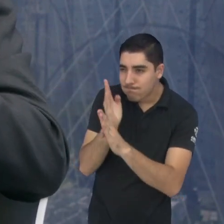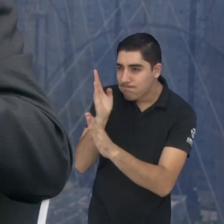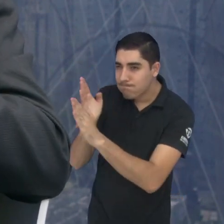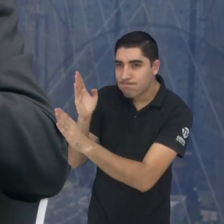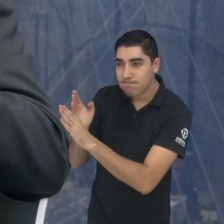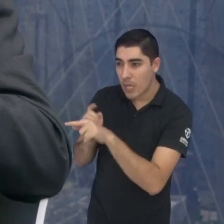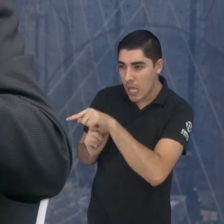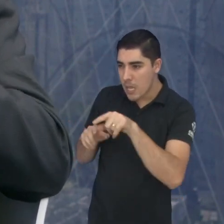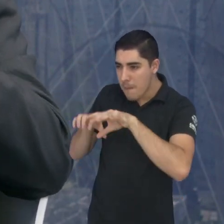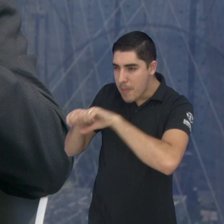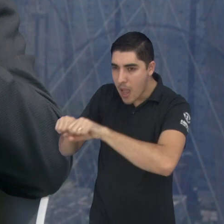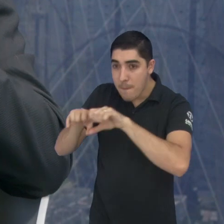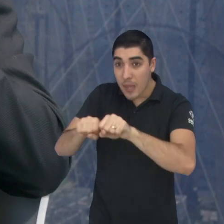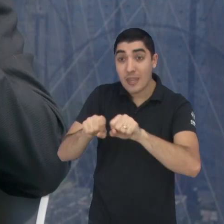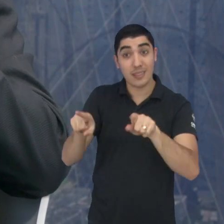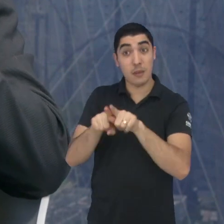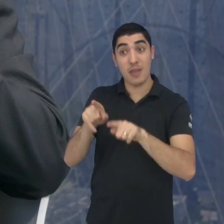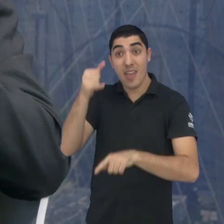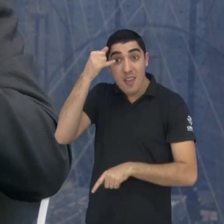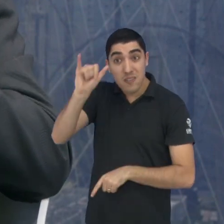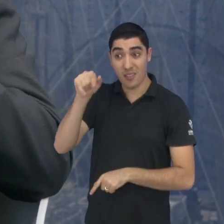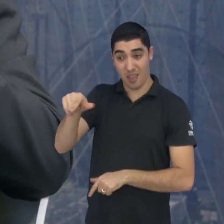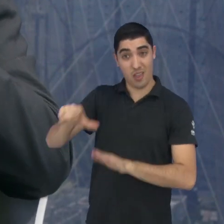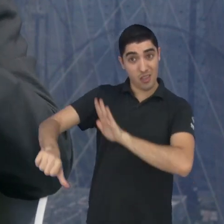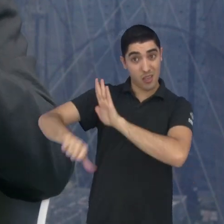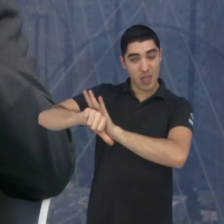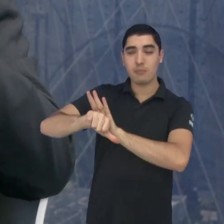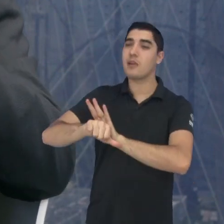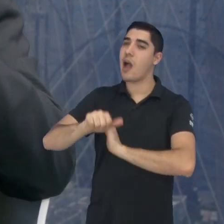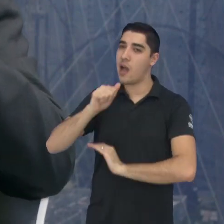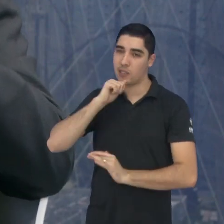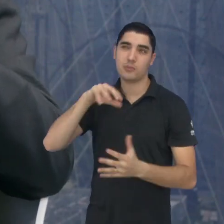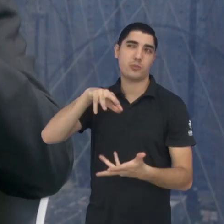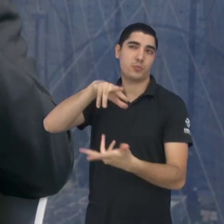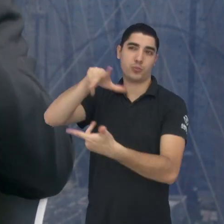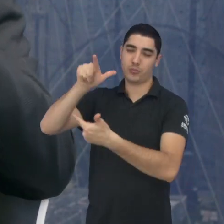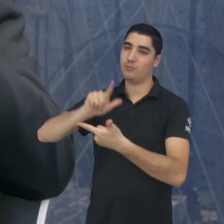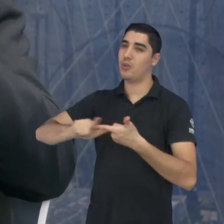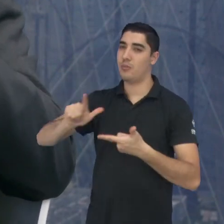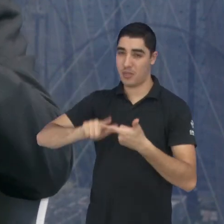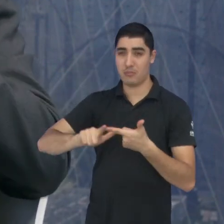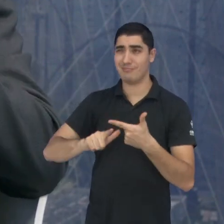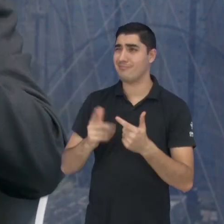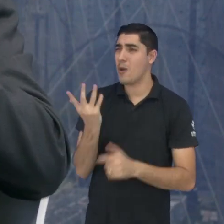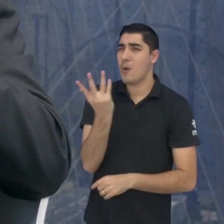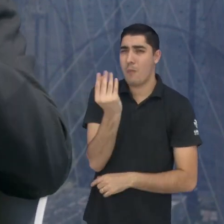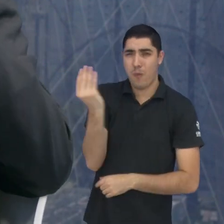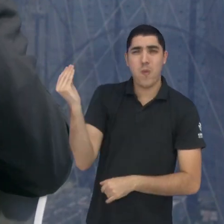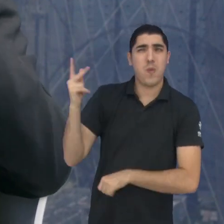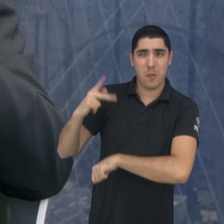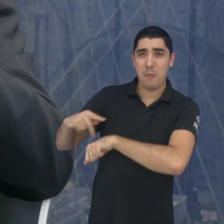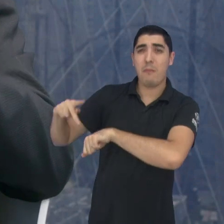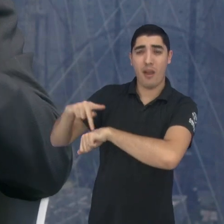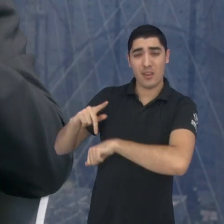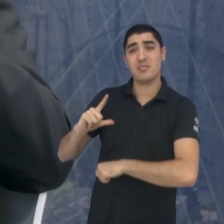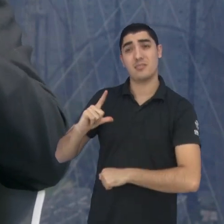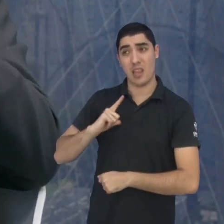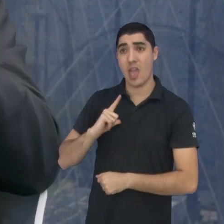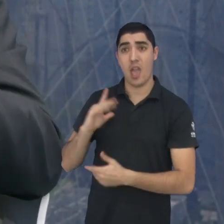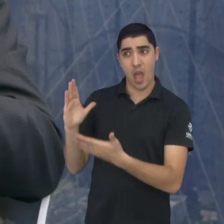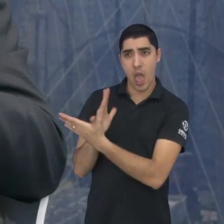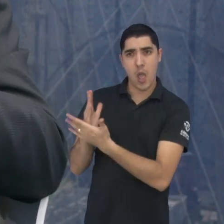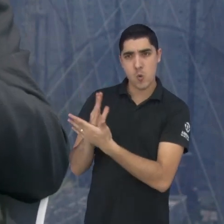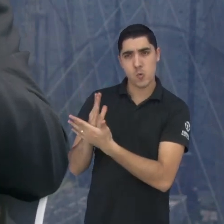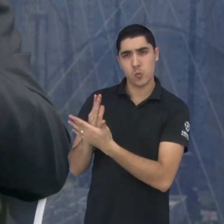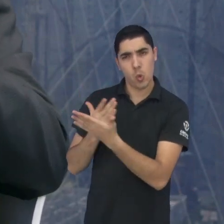esses crimes na internet é uma preocupação global. Muitos países, né, vêm trabalhando nisso de uma forma mais séria,